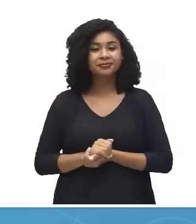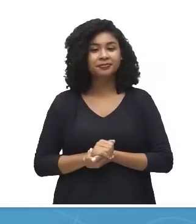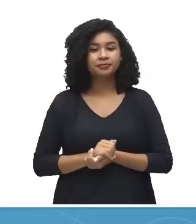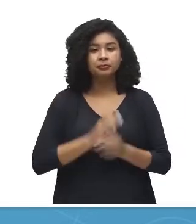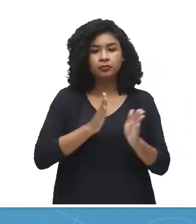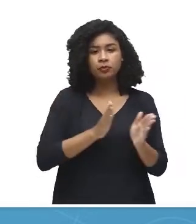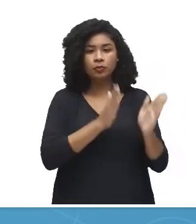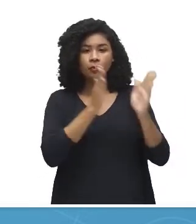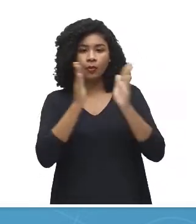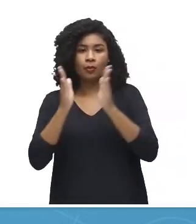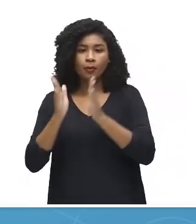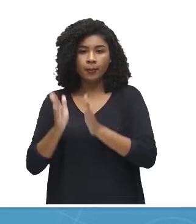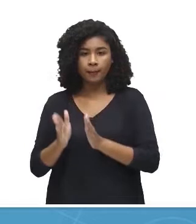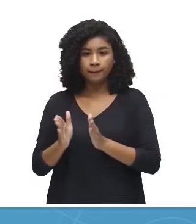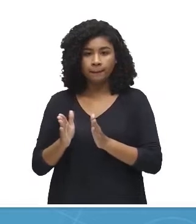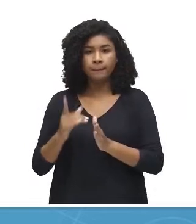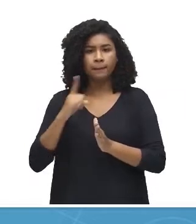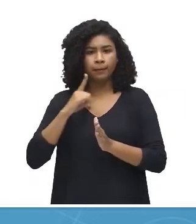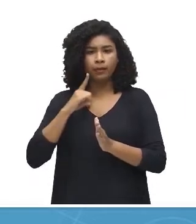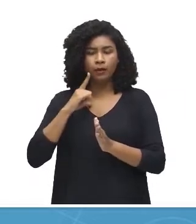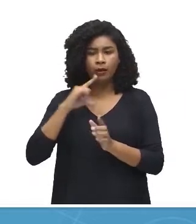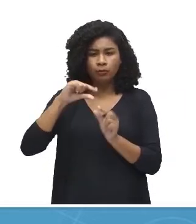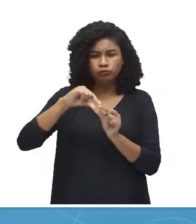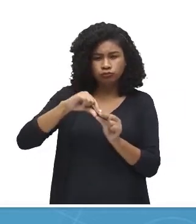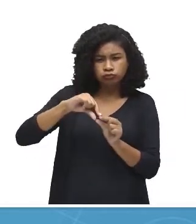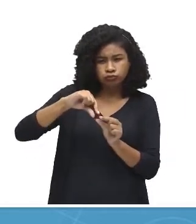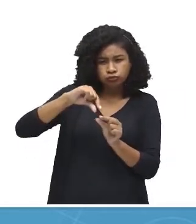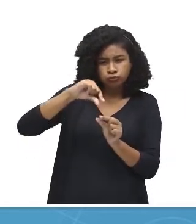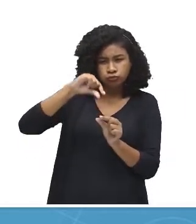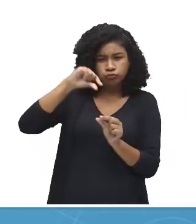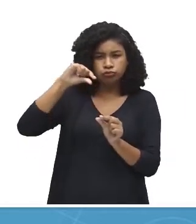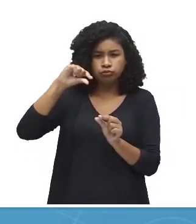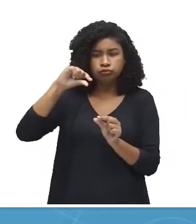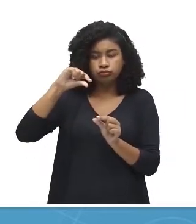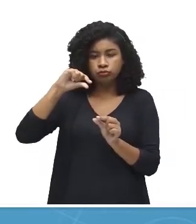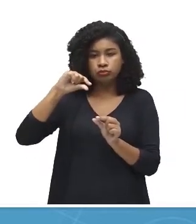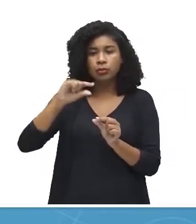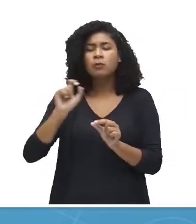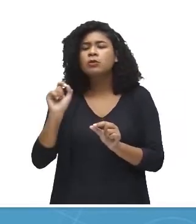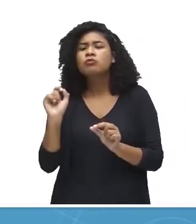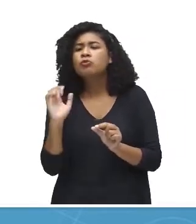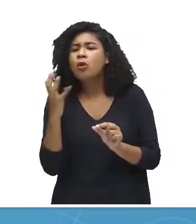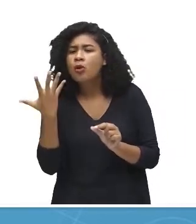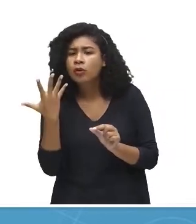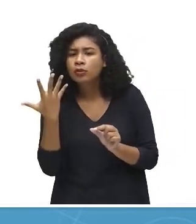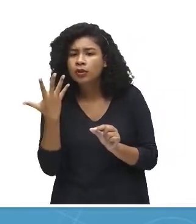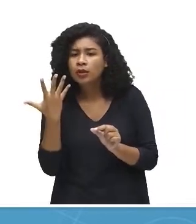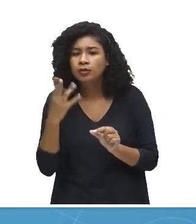tem células compridas também, né, colunares, e aí o que acontece? Ela é chamada de